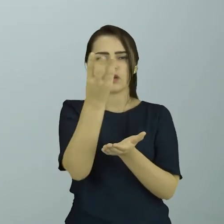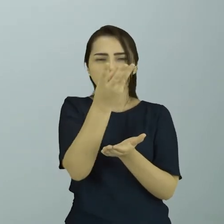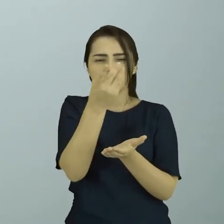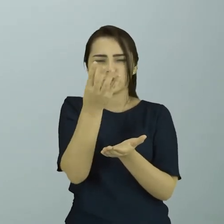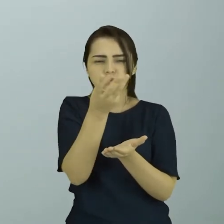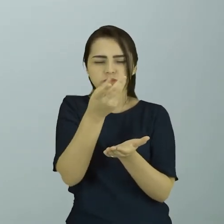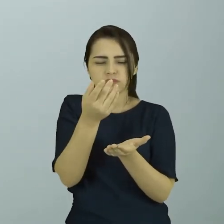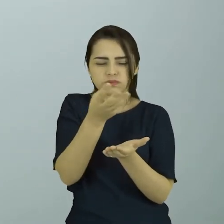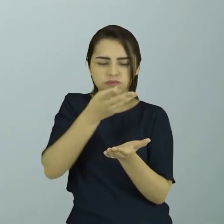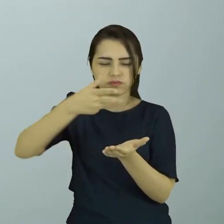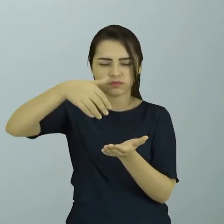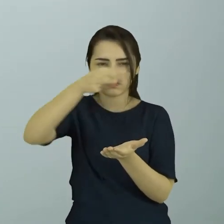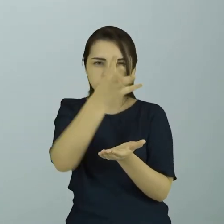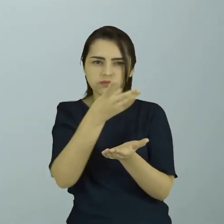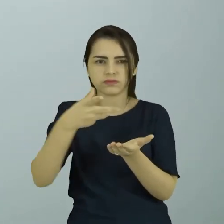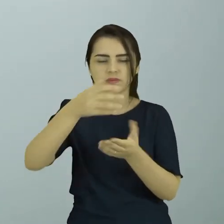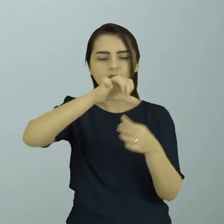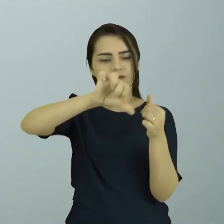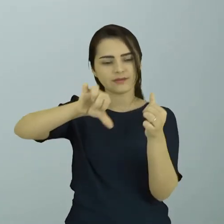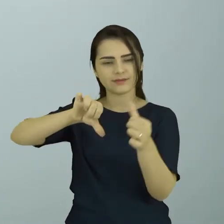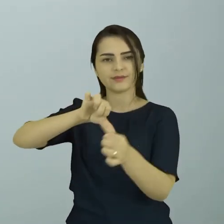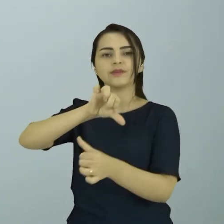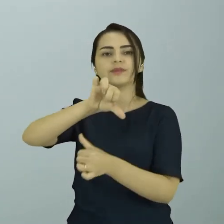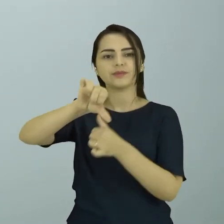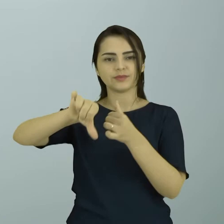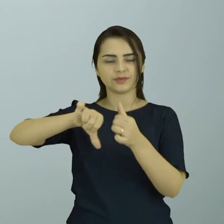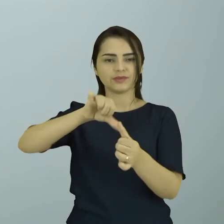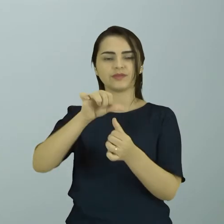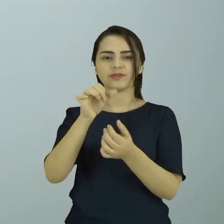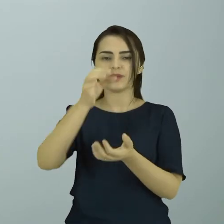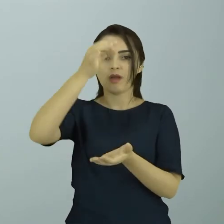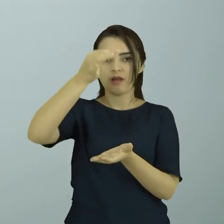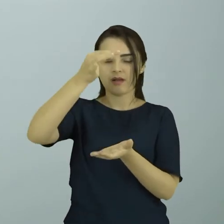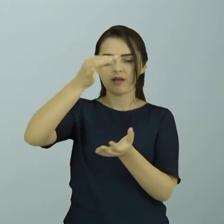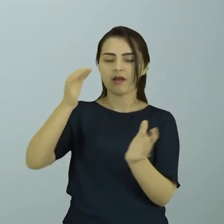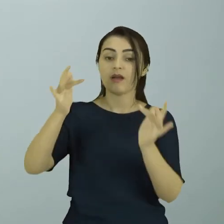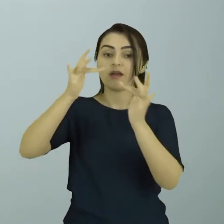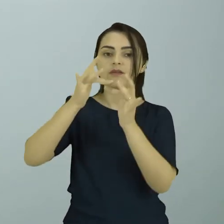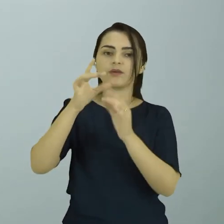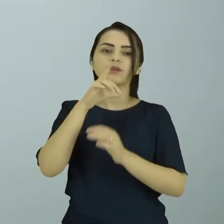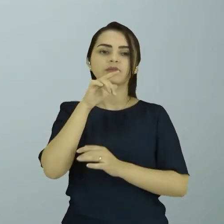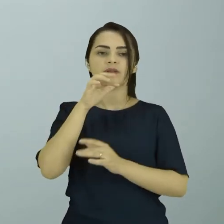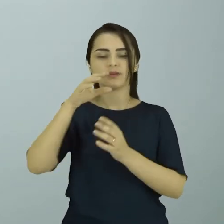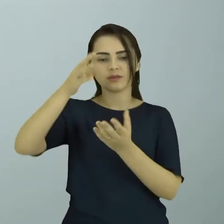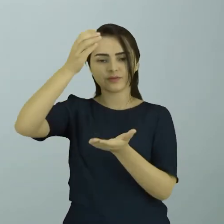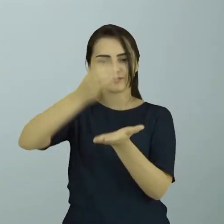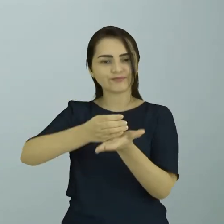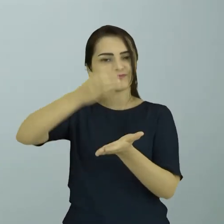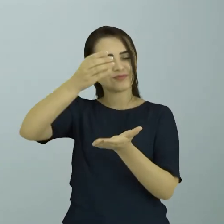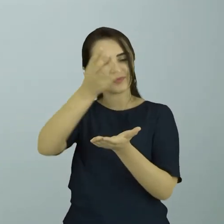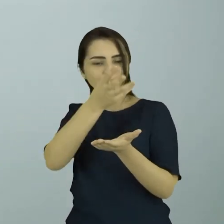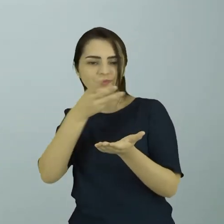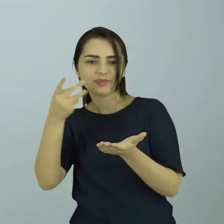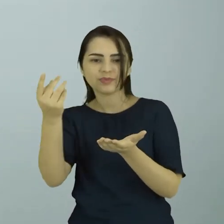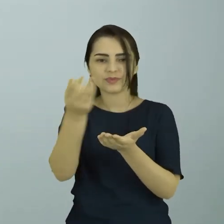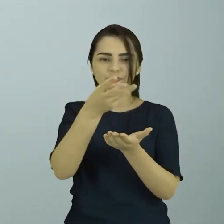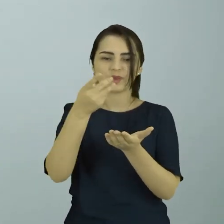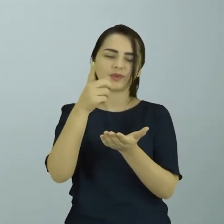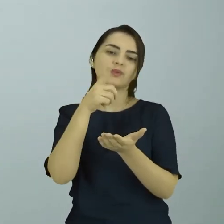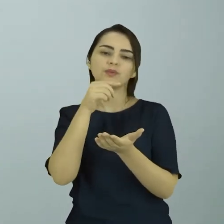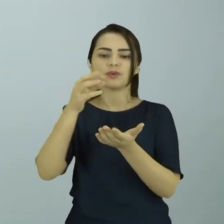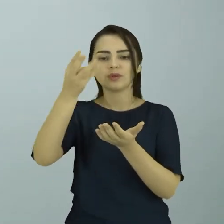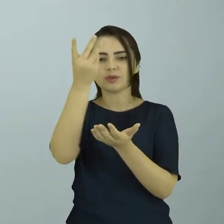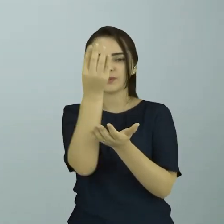há uma modificação nesse comprimido quando ele tem contato com o líquido. Observe que